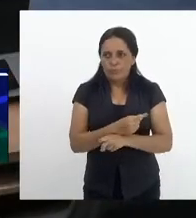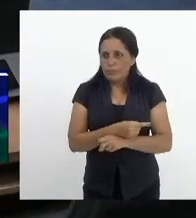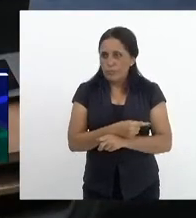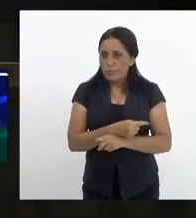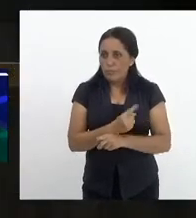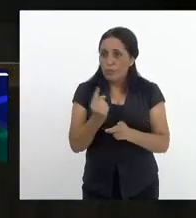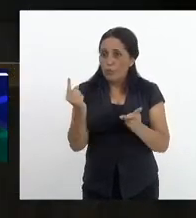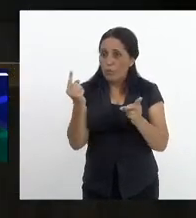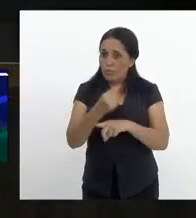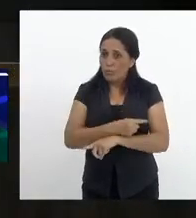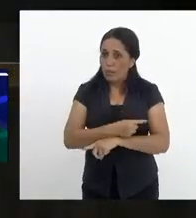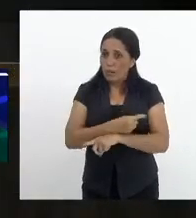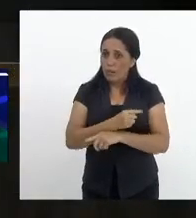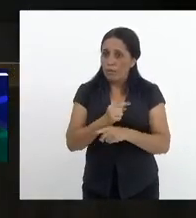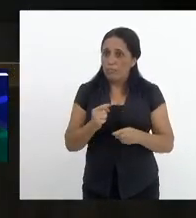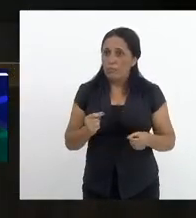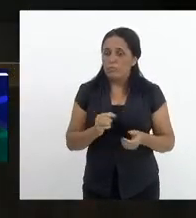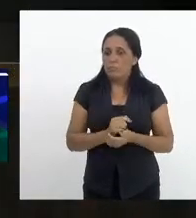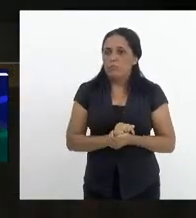não. Da bancada do PSOL.